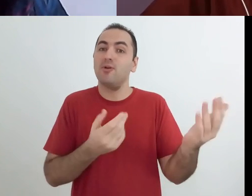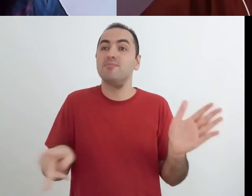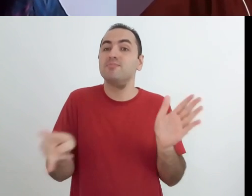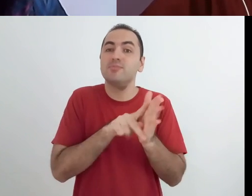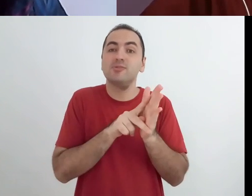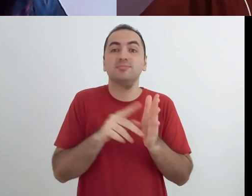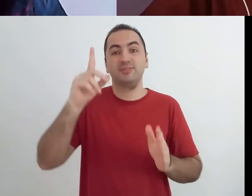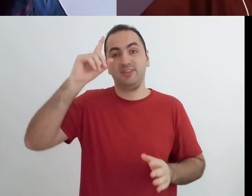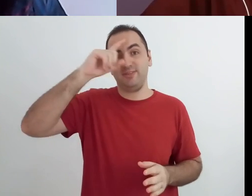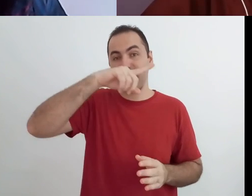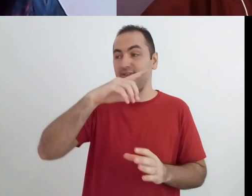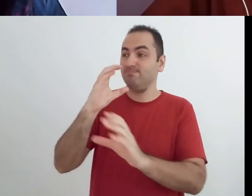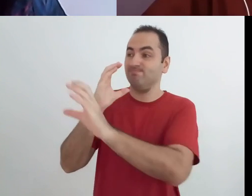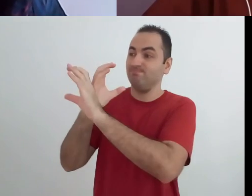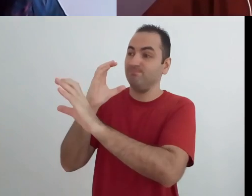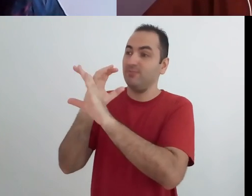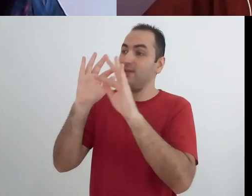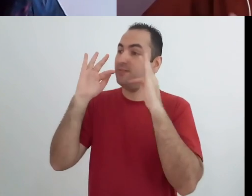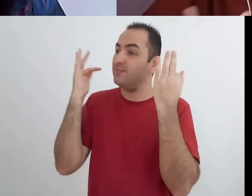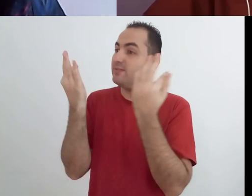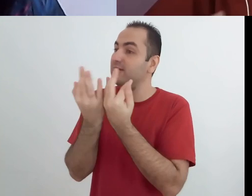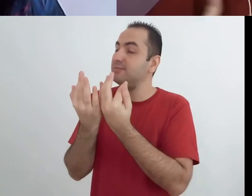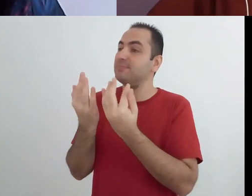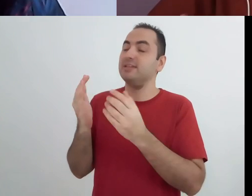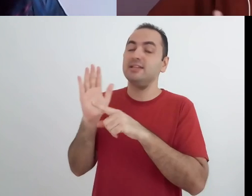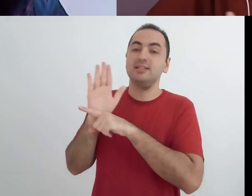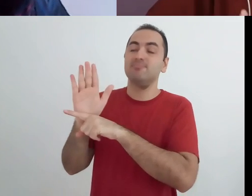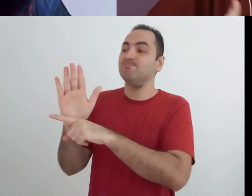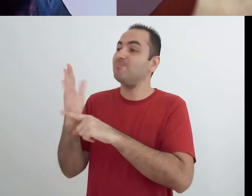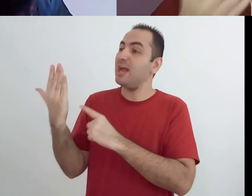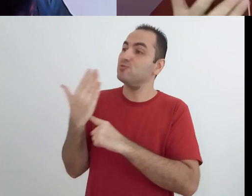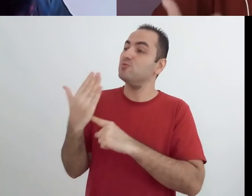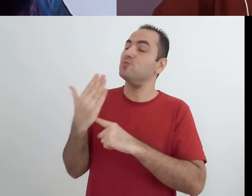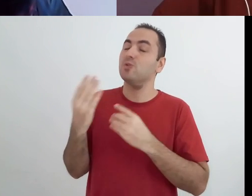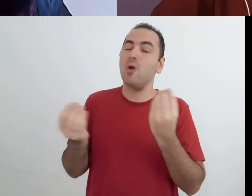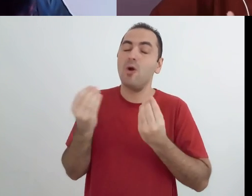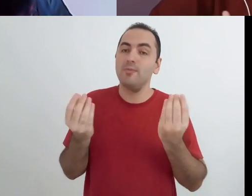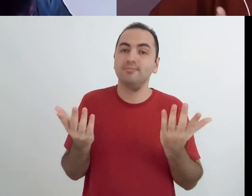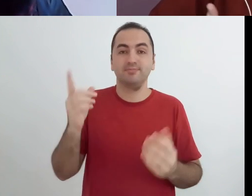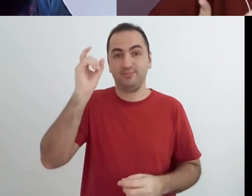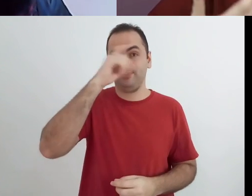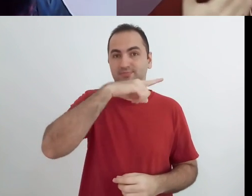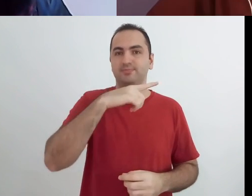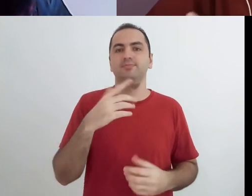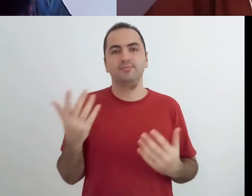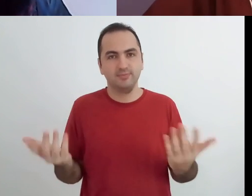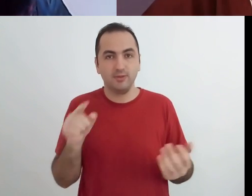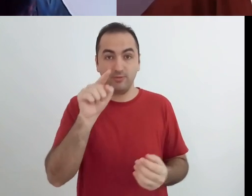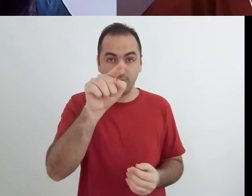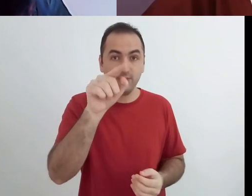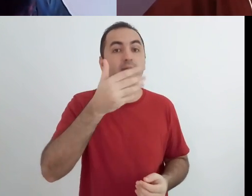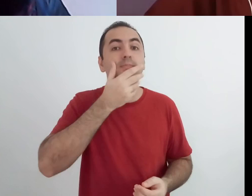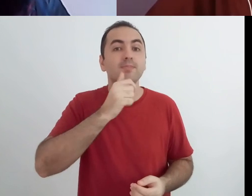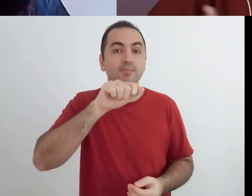Então, realmente é importante, né? A família se esforçar para poder se comunicar, né? Você que é mãe, você que é pai, né? Se você tem um